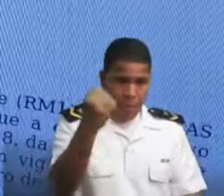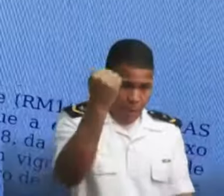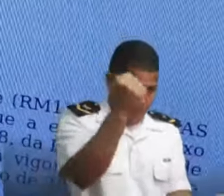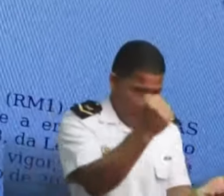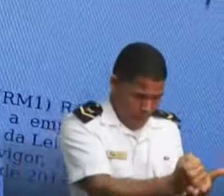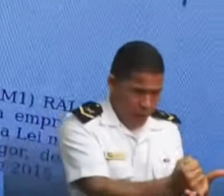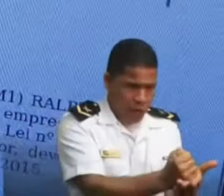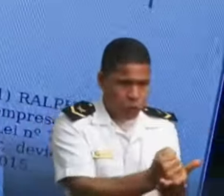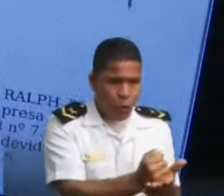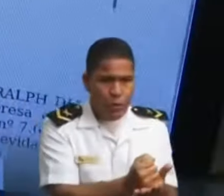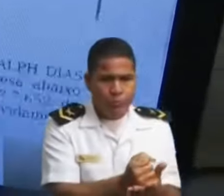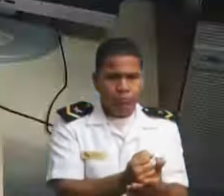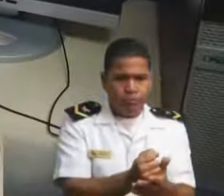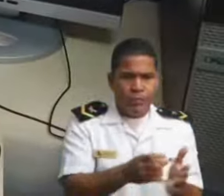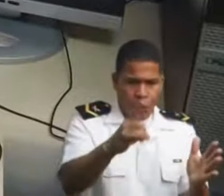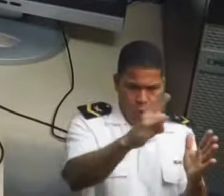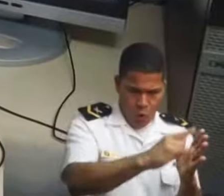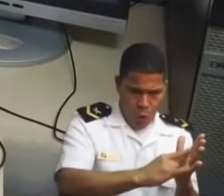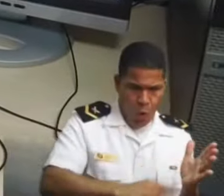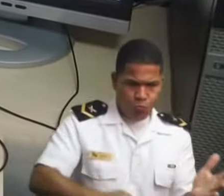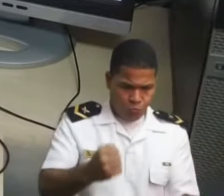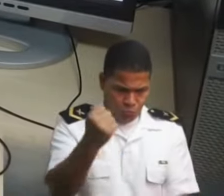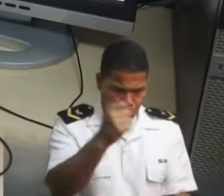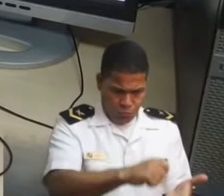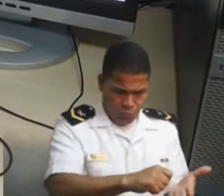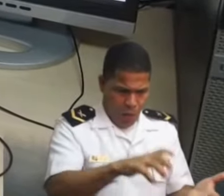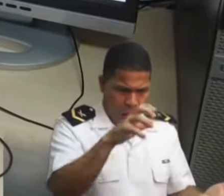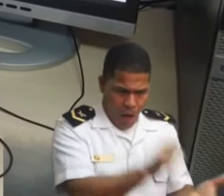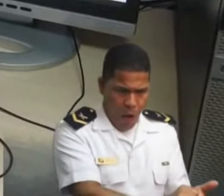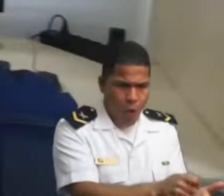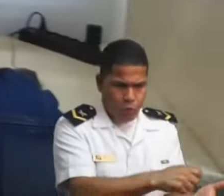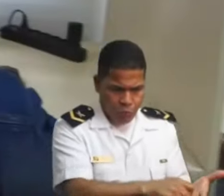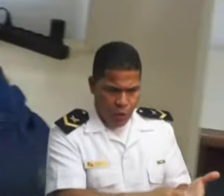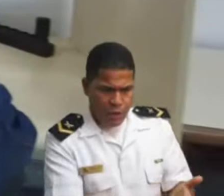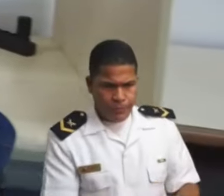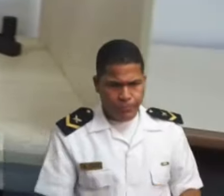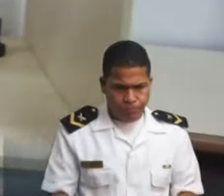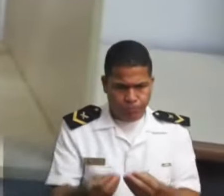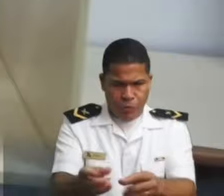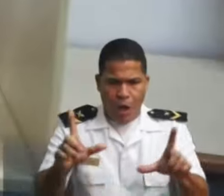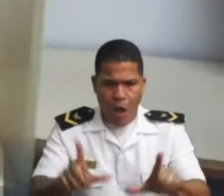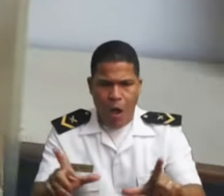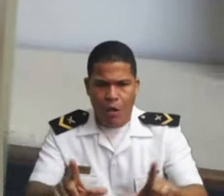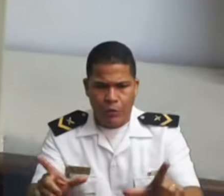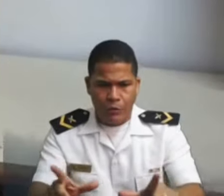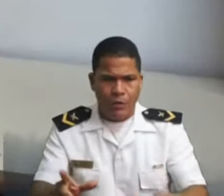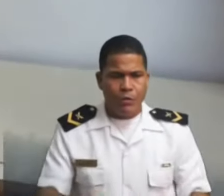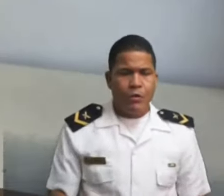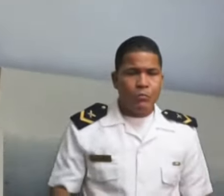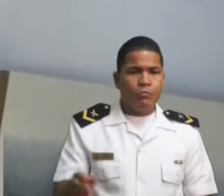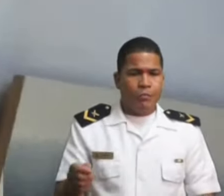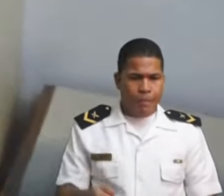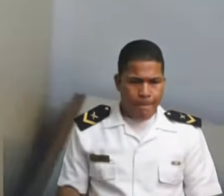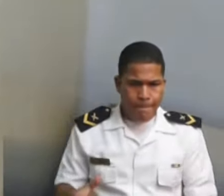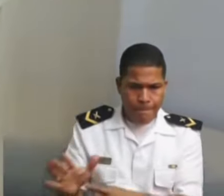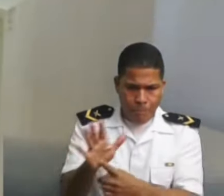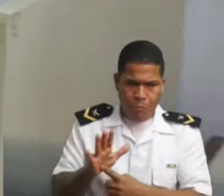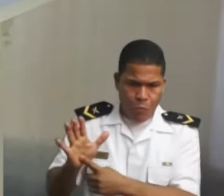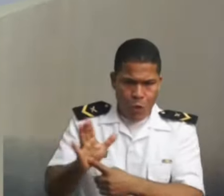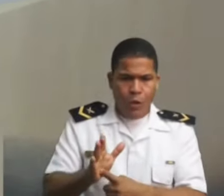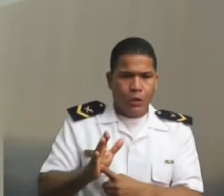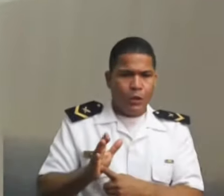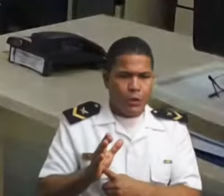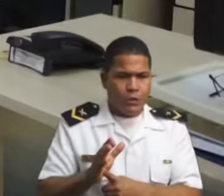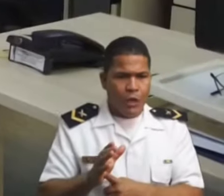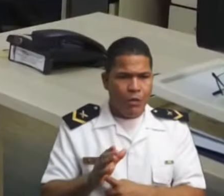de armador e o registro da propriedade marítima. Esse último institui a nacionalidade, a validade, a segurança